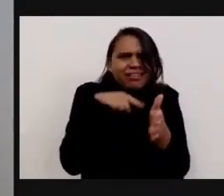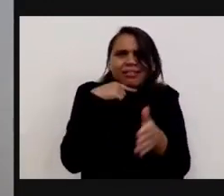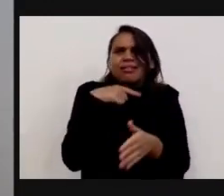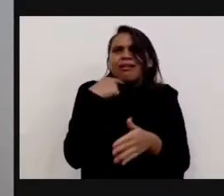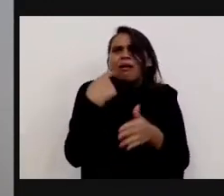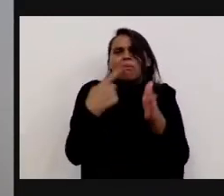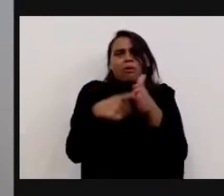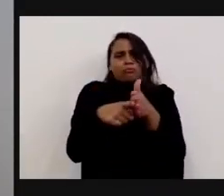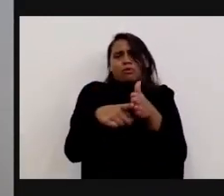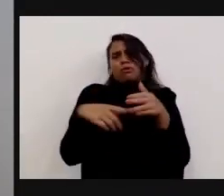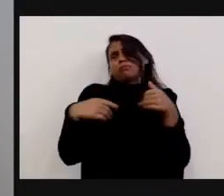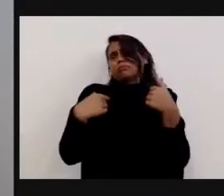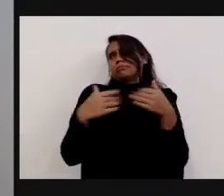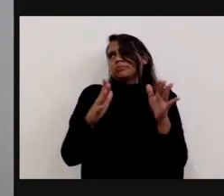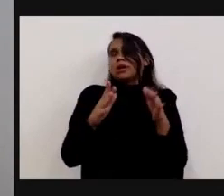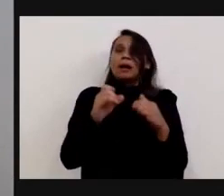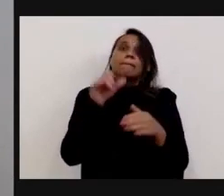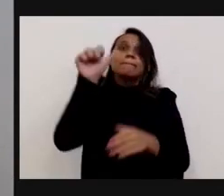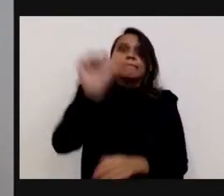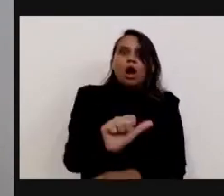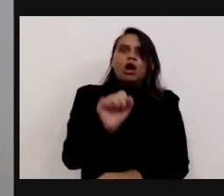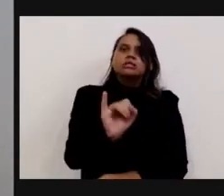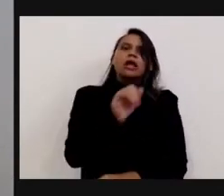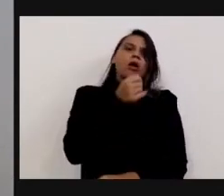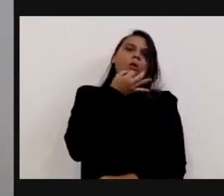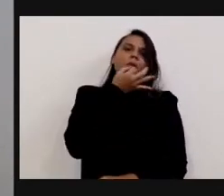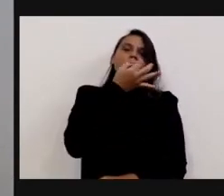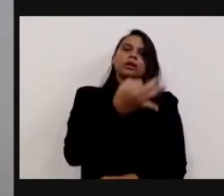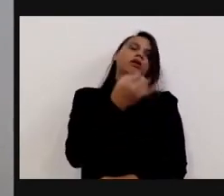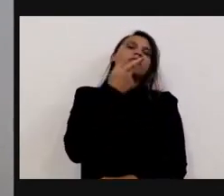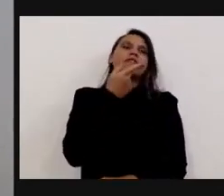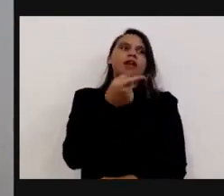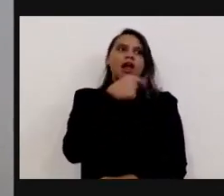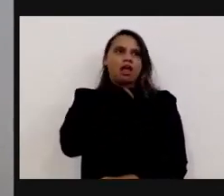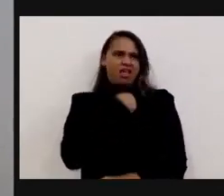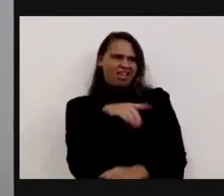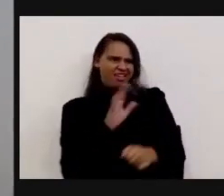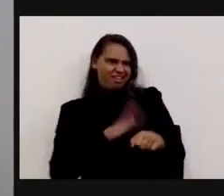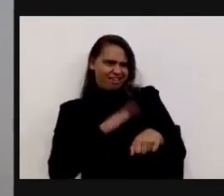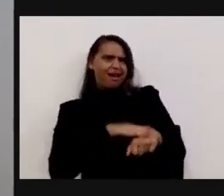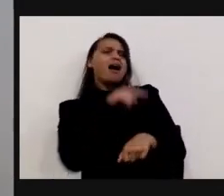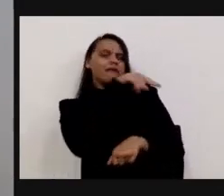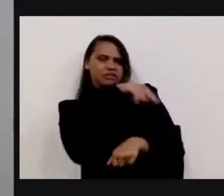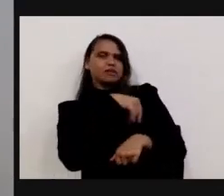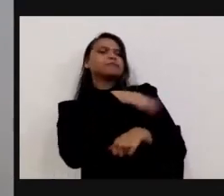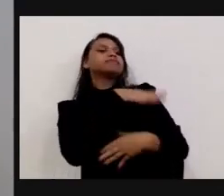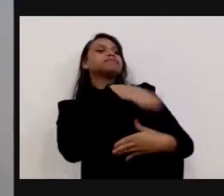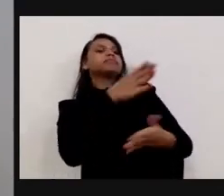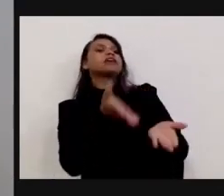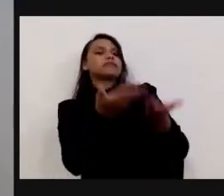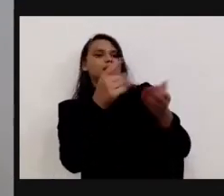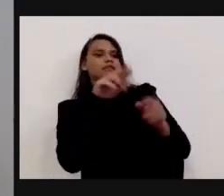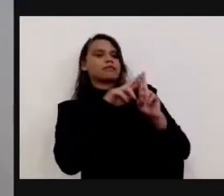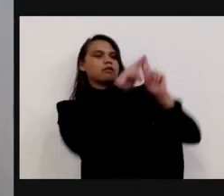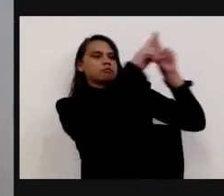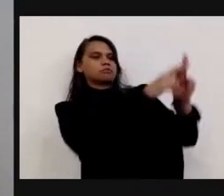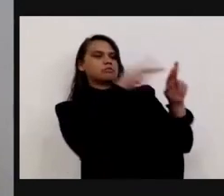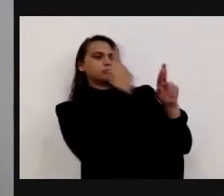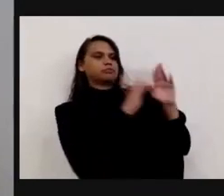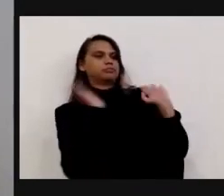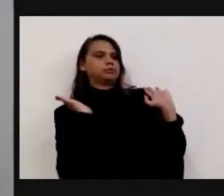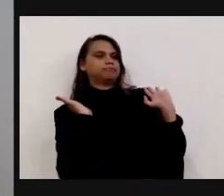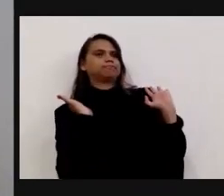nada eu vou ficar aqui caladinho pior ainda se eu der minha opinião aqui vamos mandar eu fazer né ela já que você deu essa ideia então agora você que vai fazer